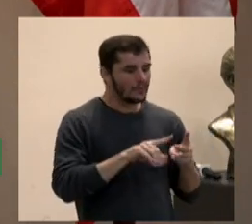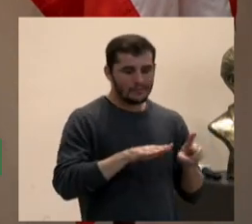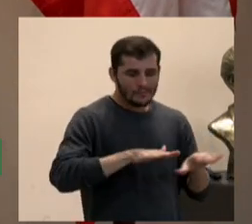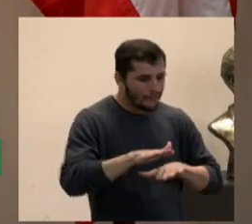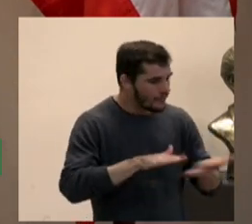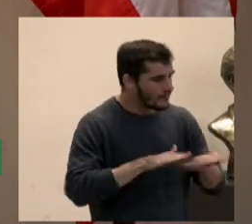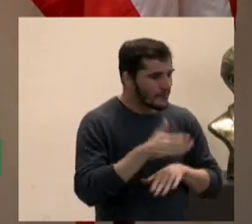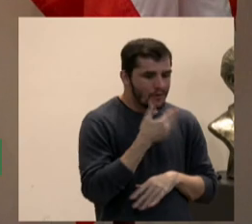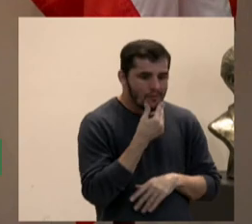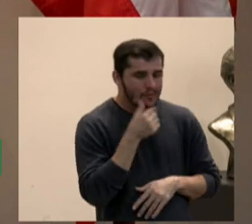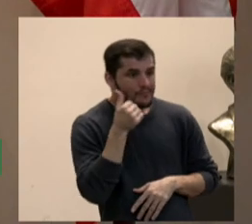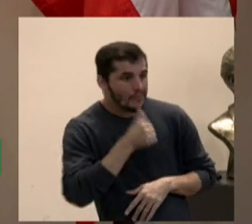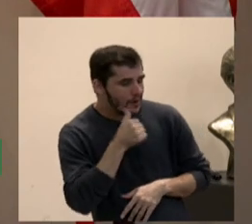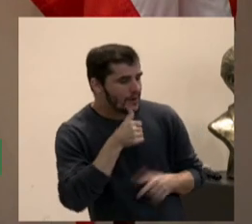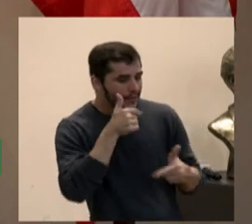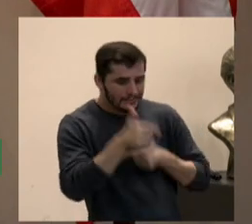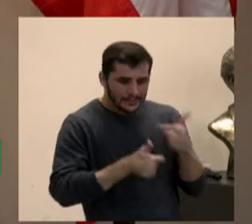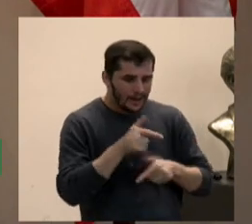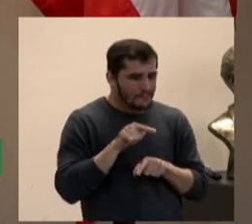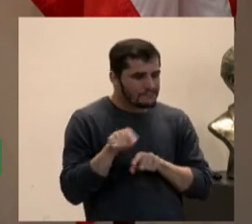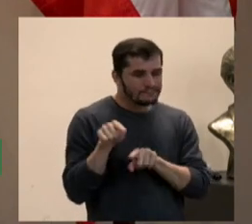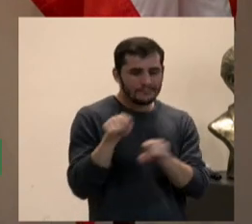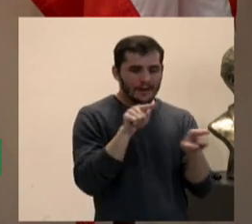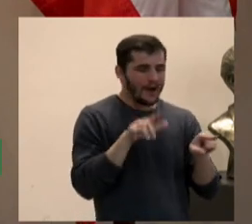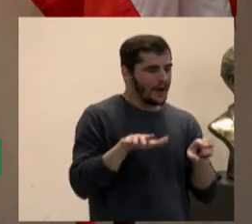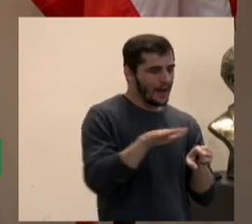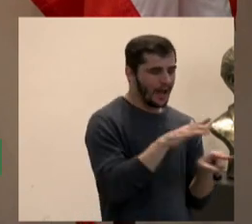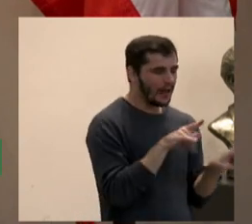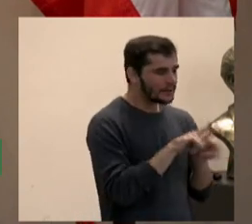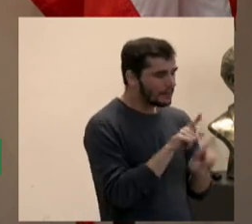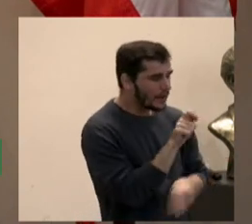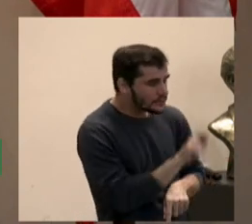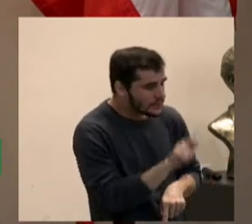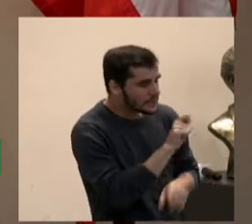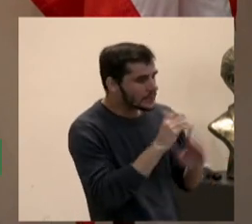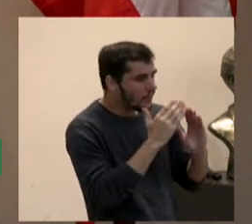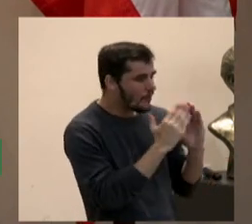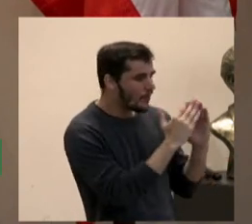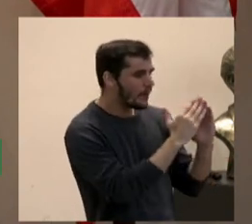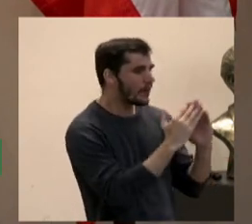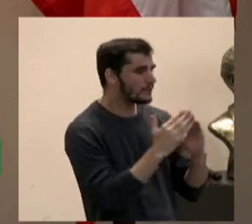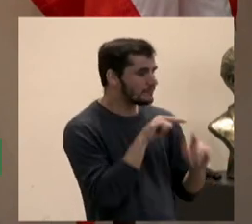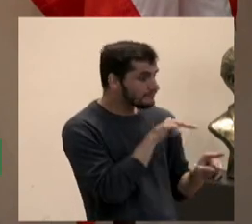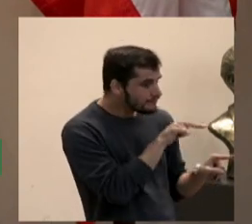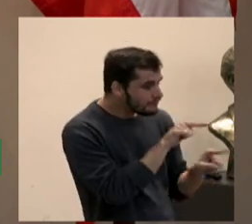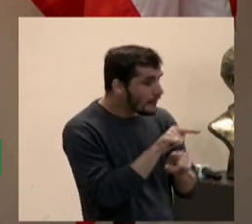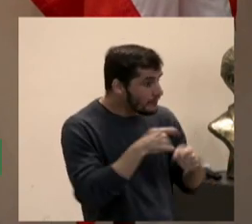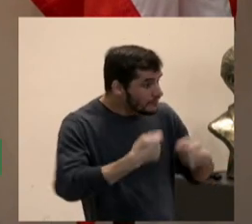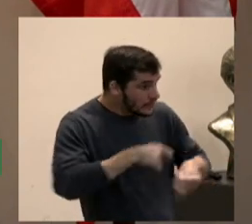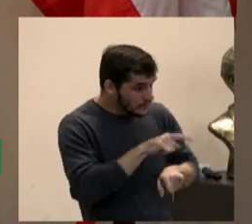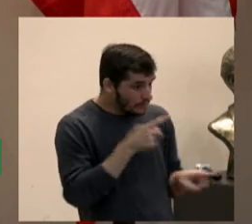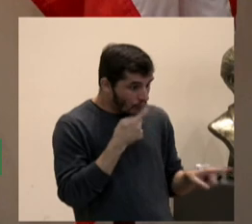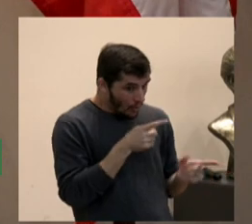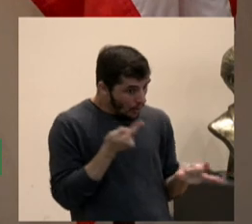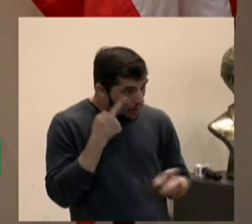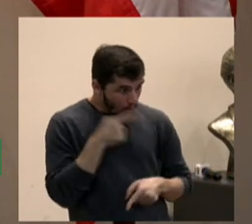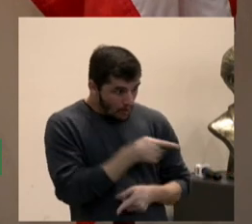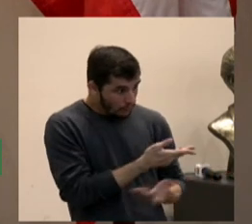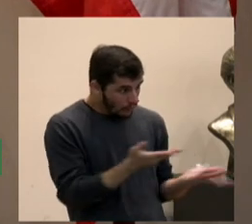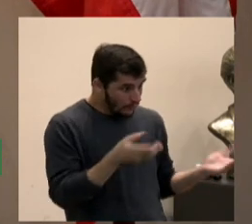mulheres trabalhadores de todas as ordens, associação de moradores, porque a gente precisa dizer para essas pessoas que elas têm